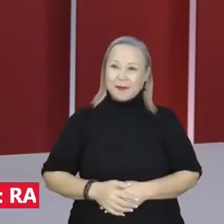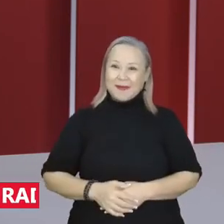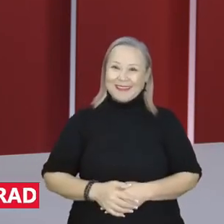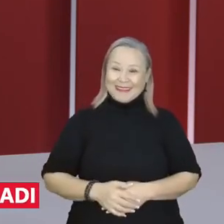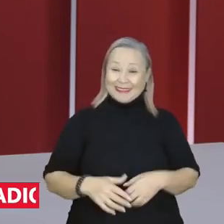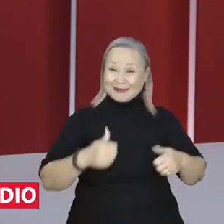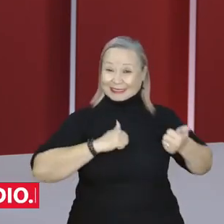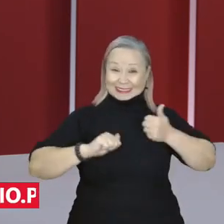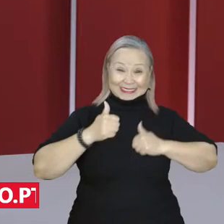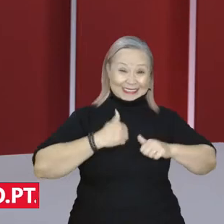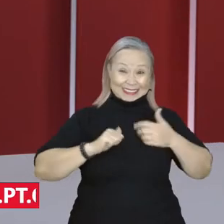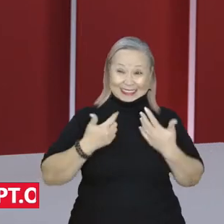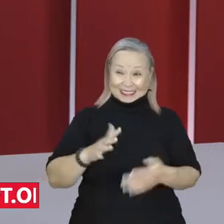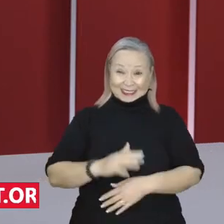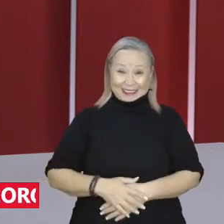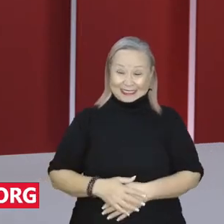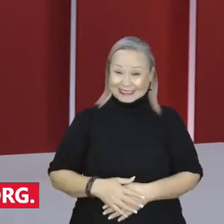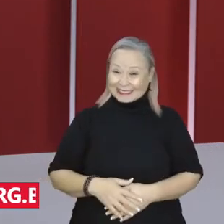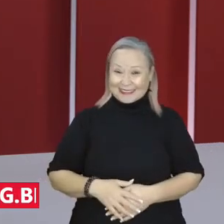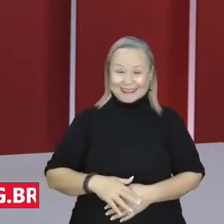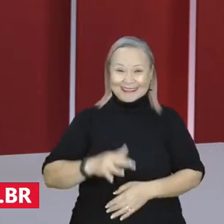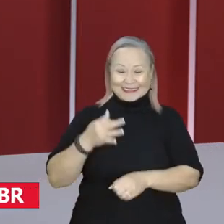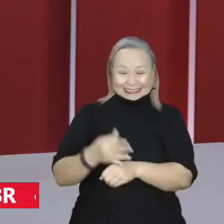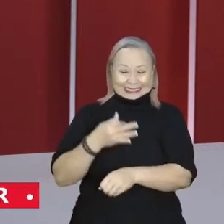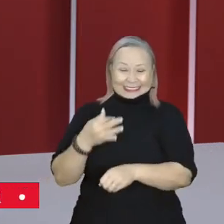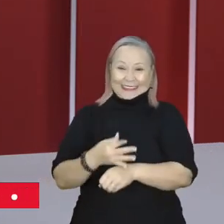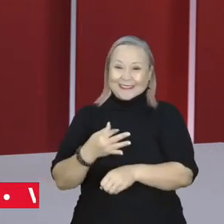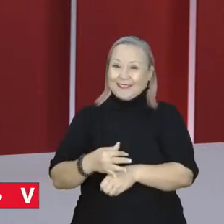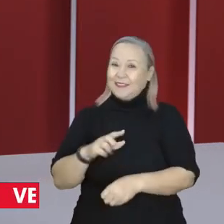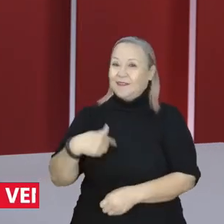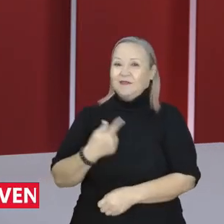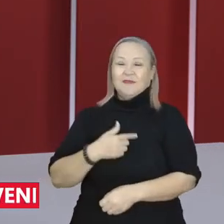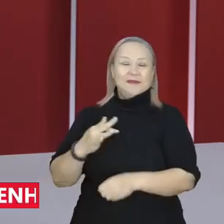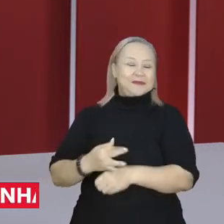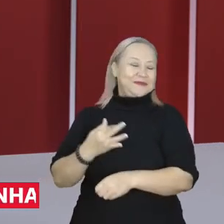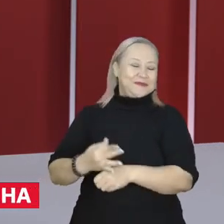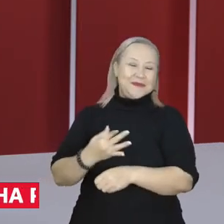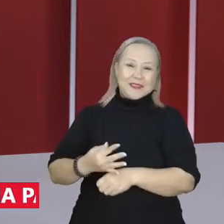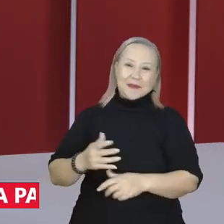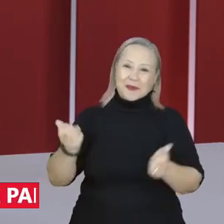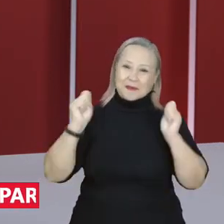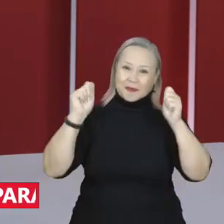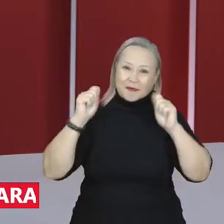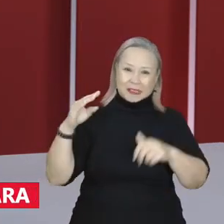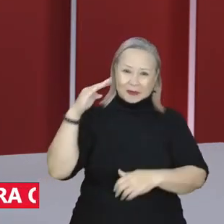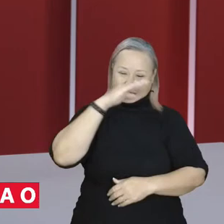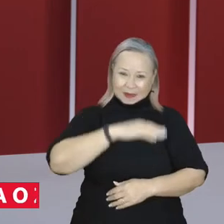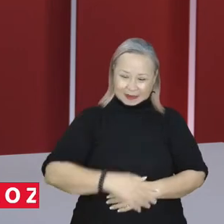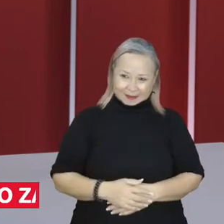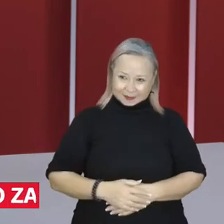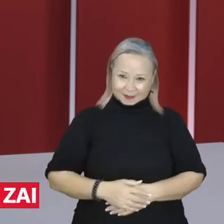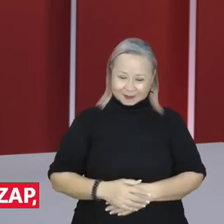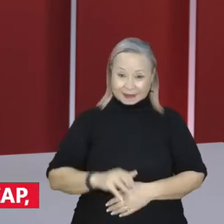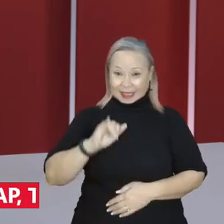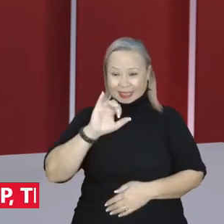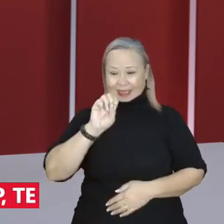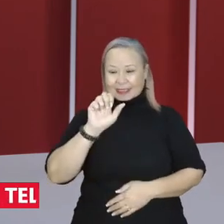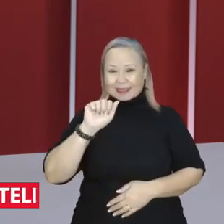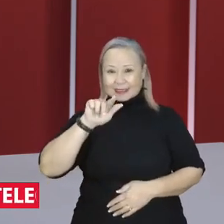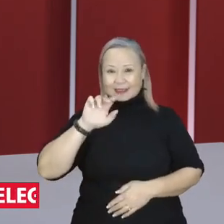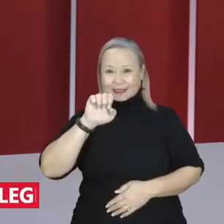baderna nas ruas ninguém aguenta mais né esses golpistas por aí zalete Gomes falando lá de